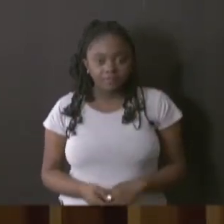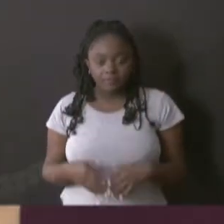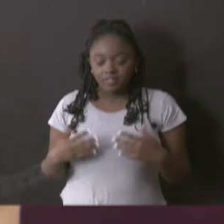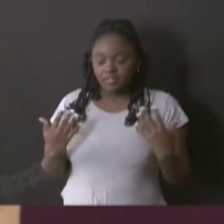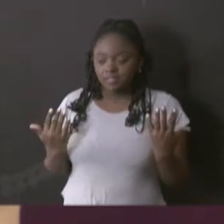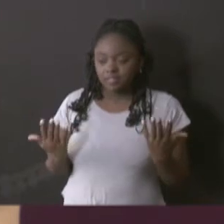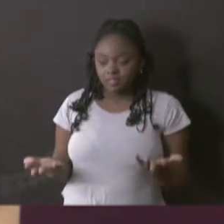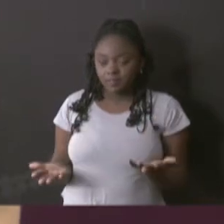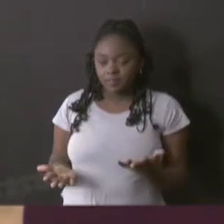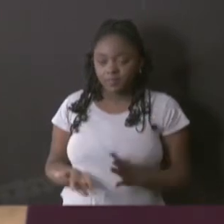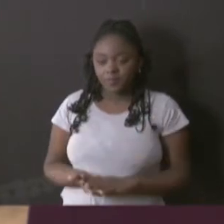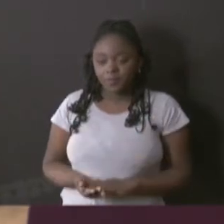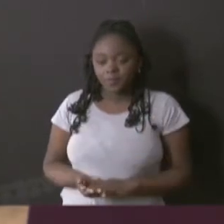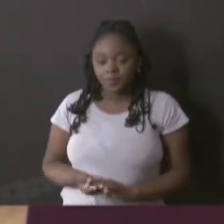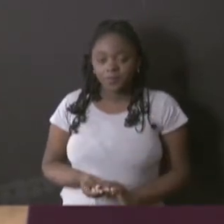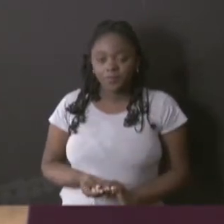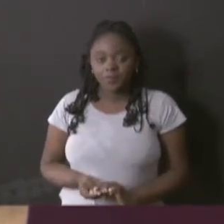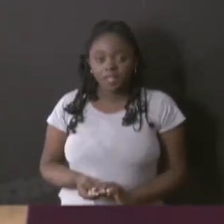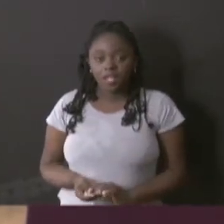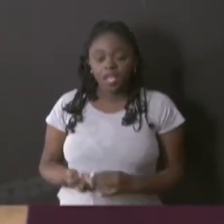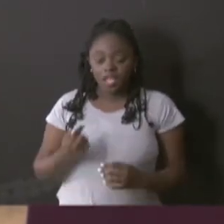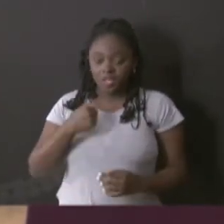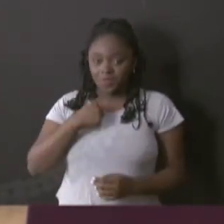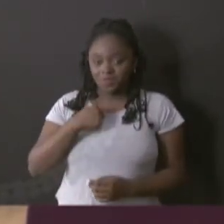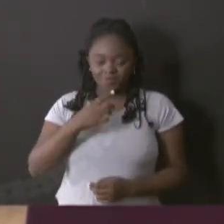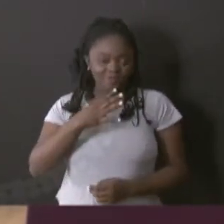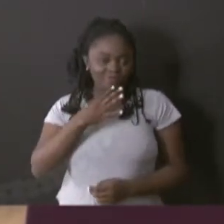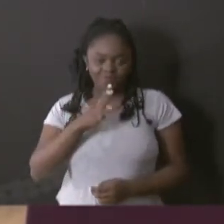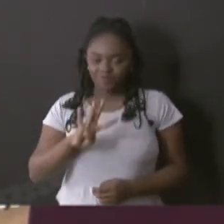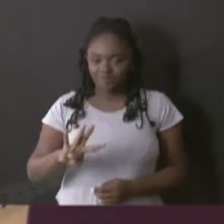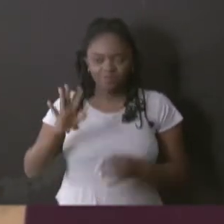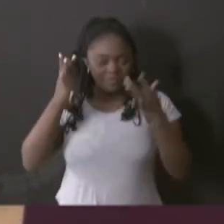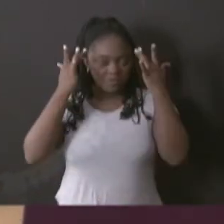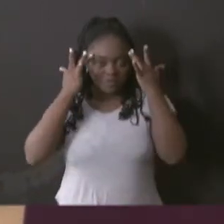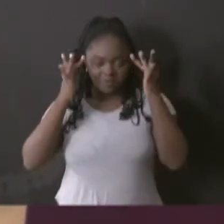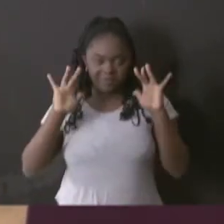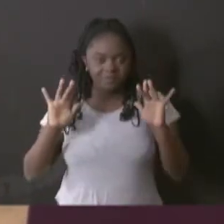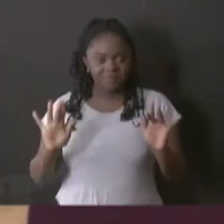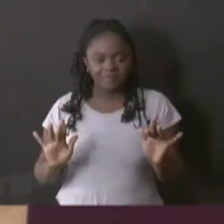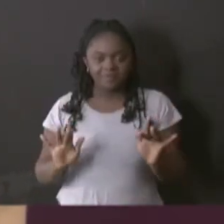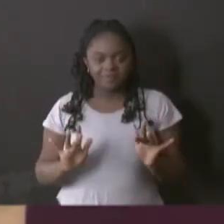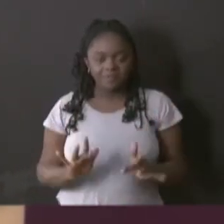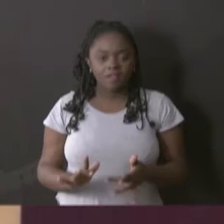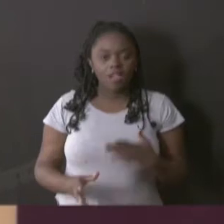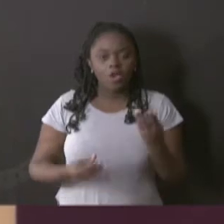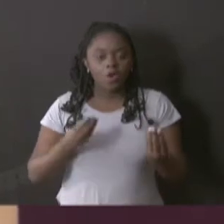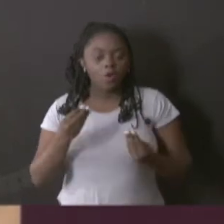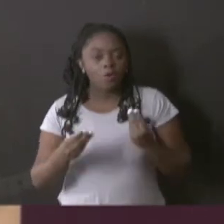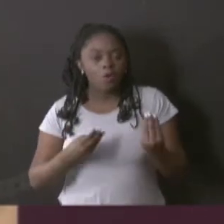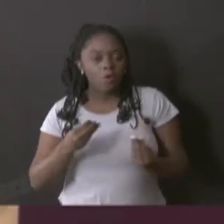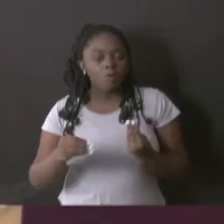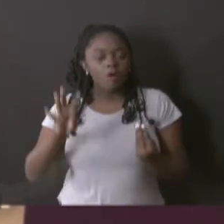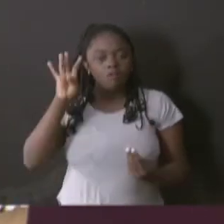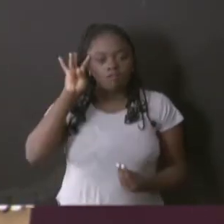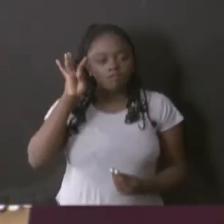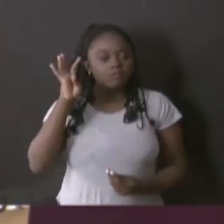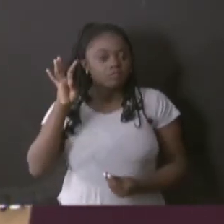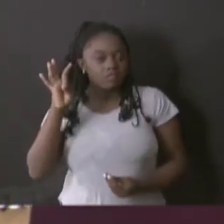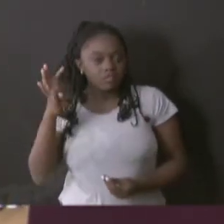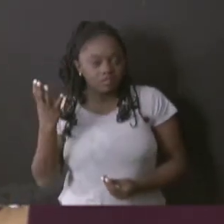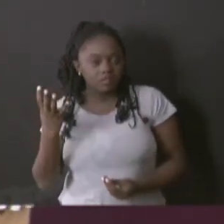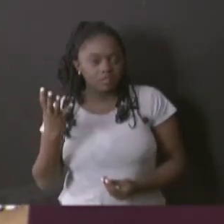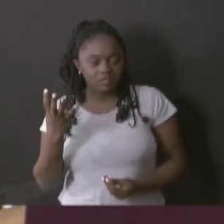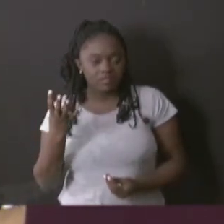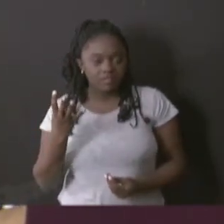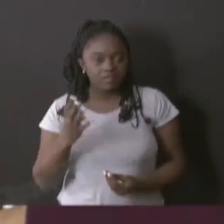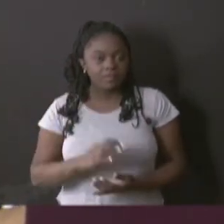assim, não tem conhecimento ainda, assim, de uma resolução acerca formal.